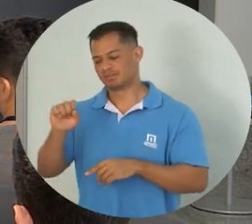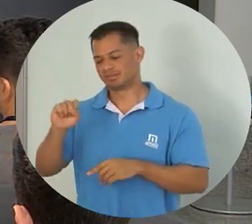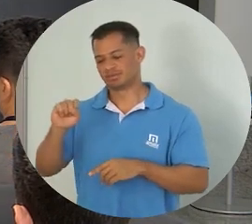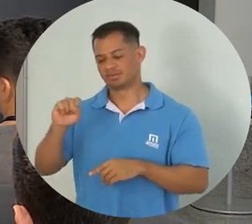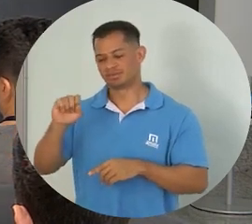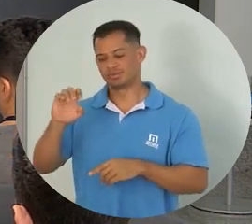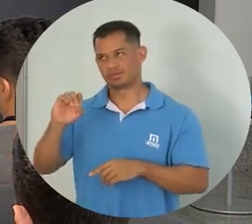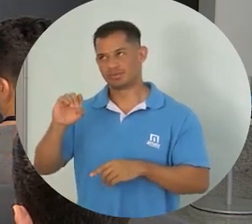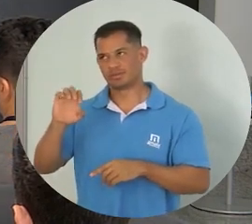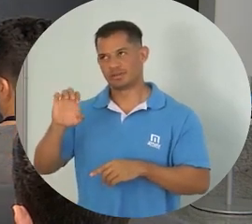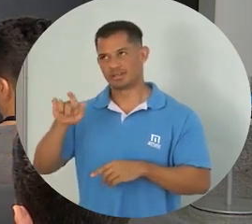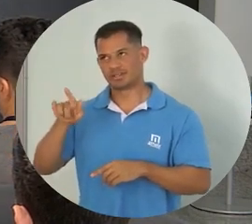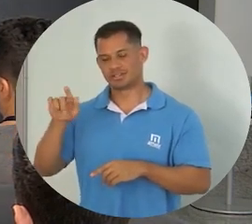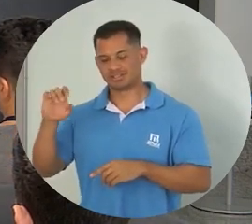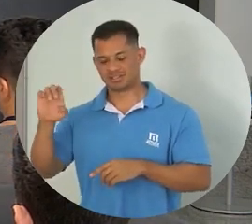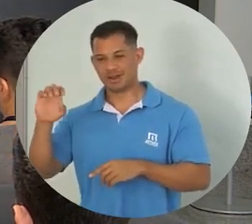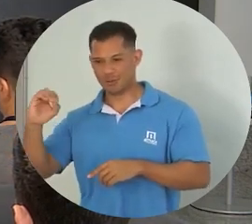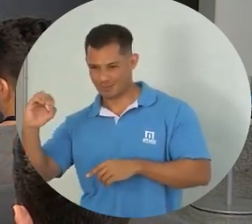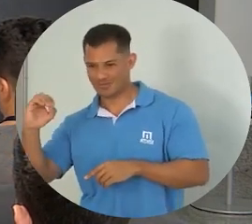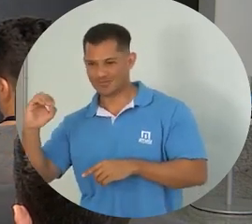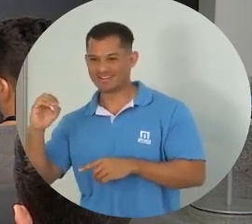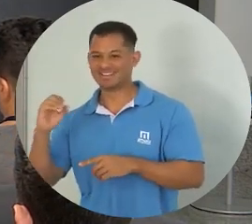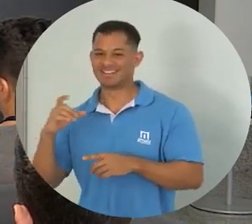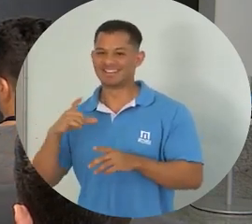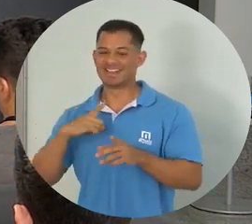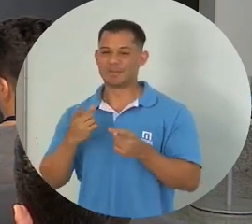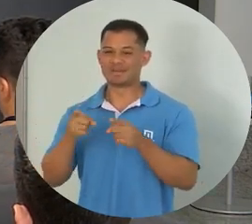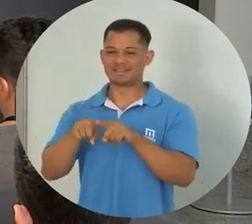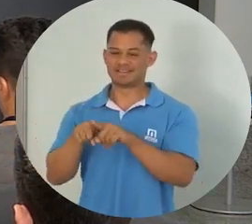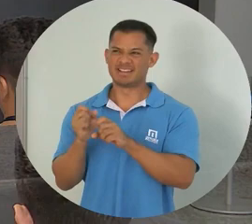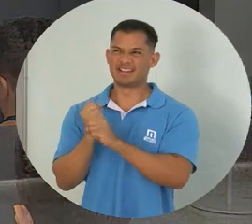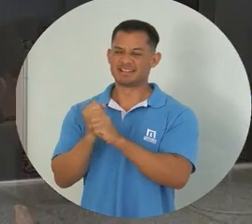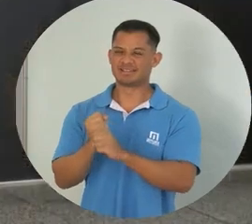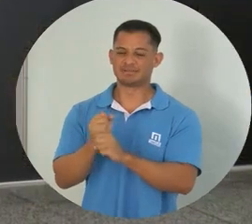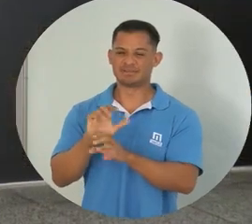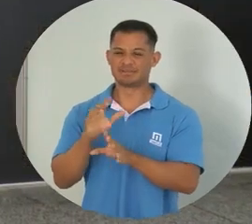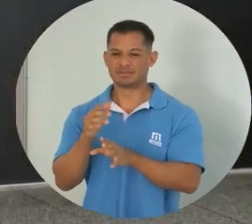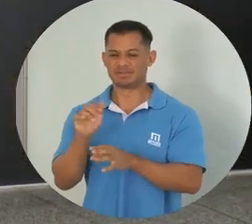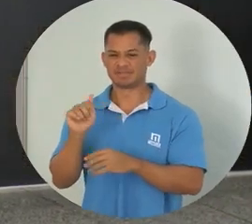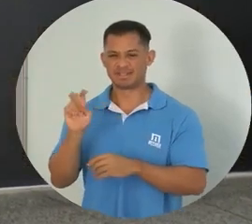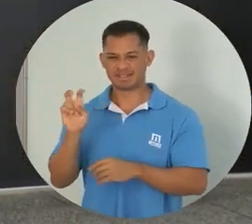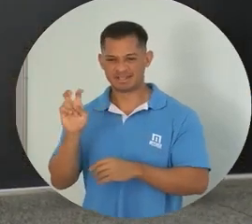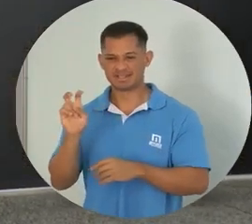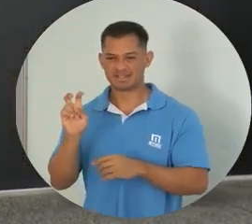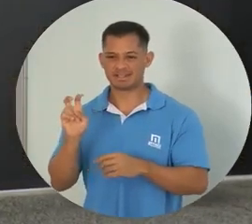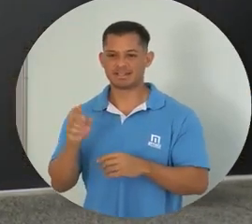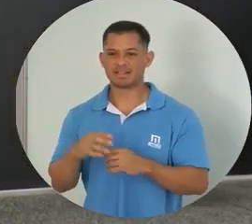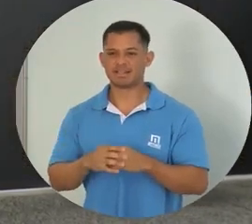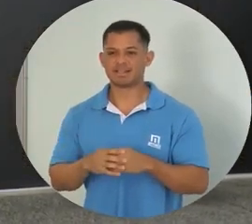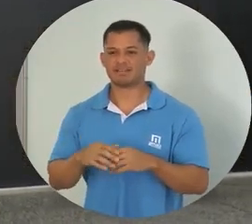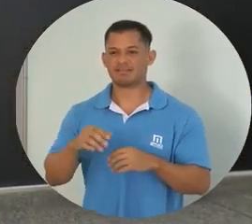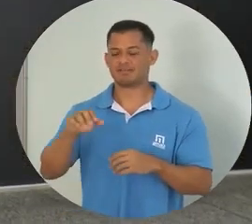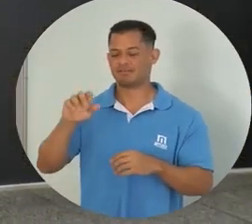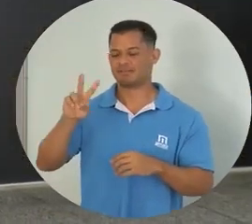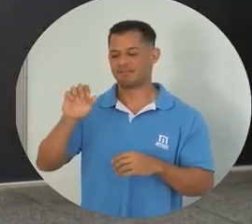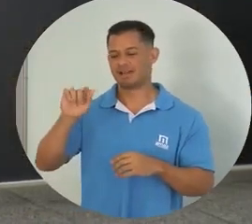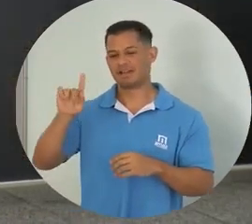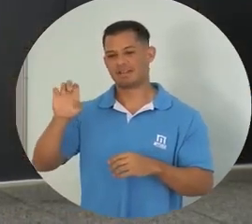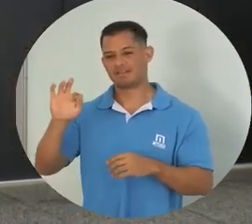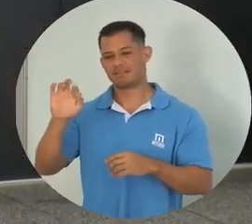de 10 anos, talvez beirando 15, ali, trabalhos para a CEMIG, Vale Fértil,